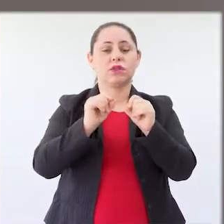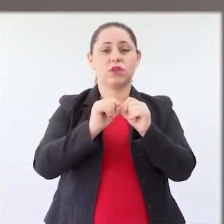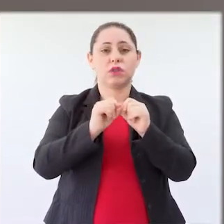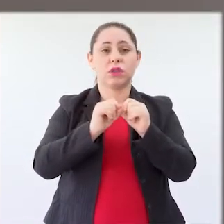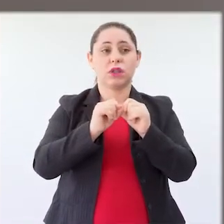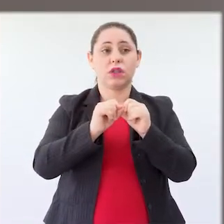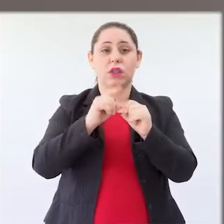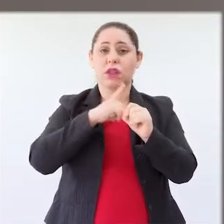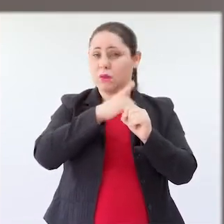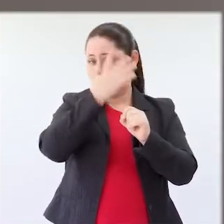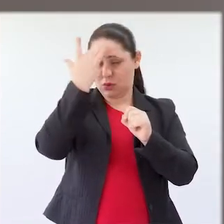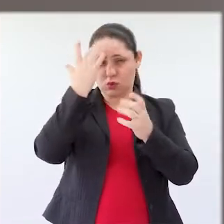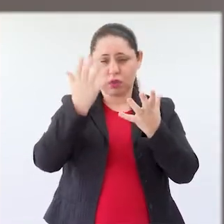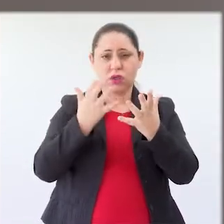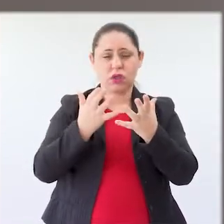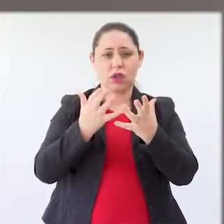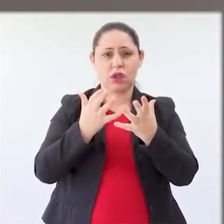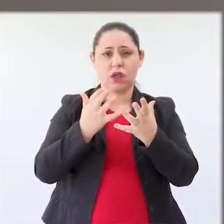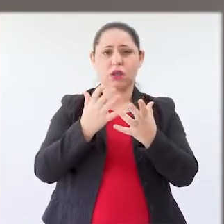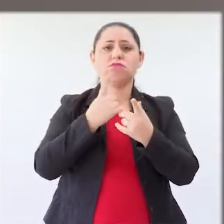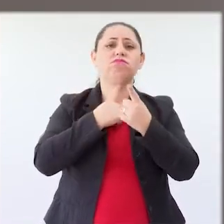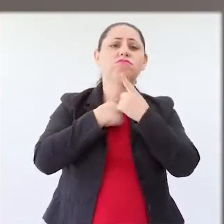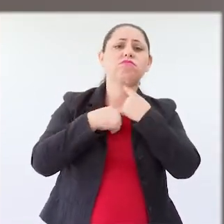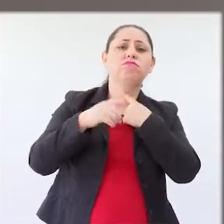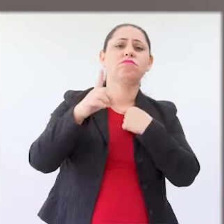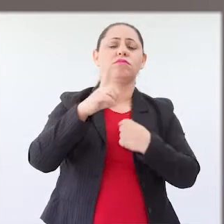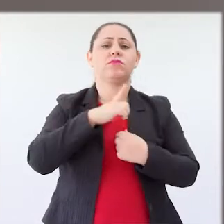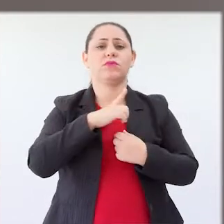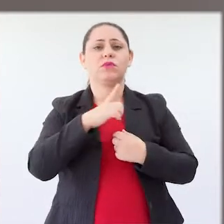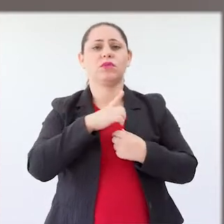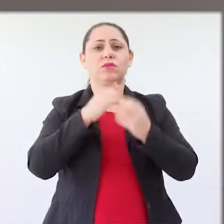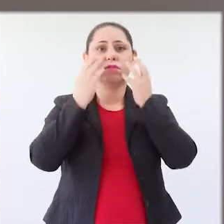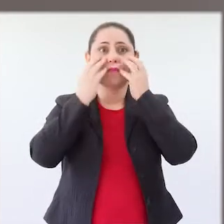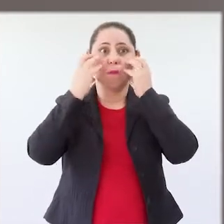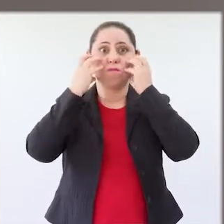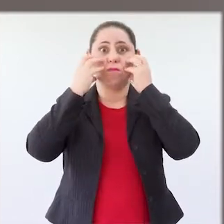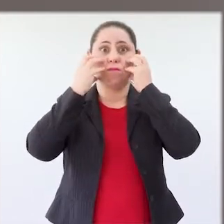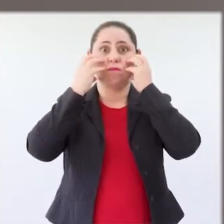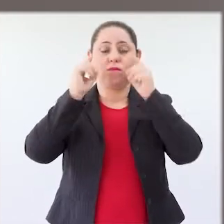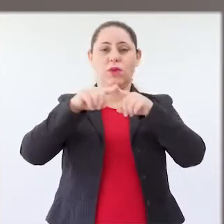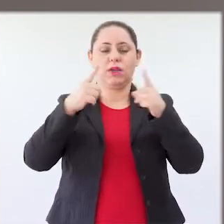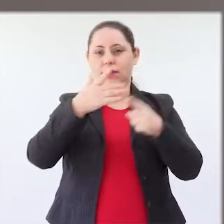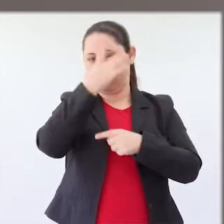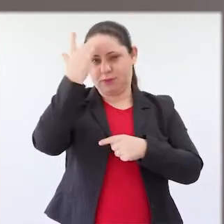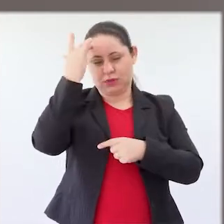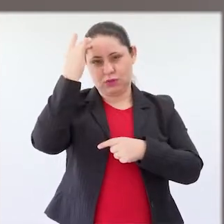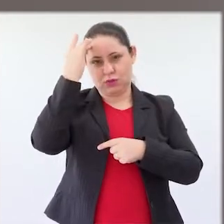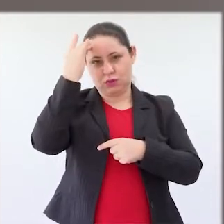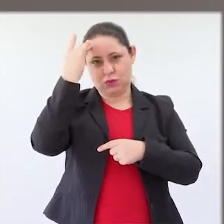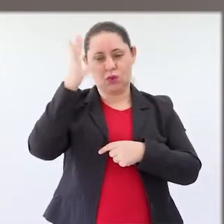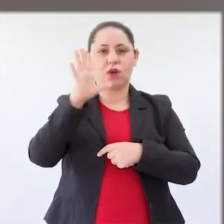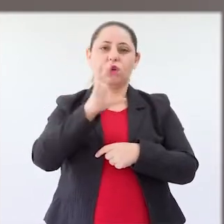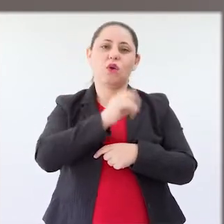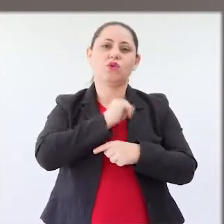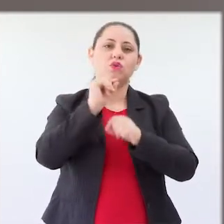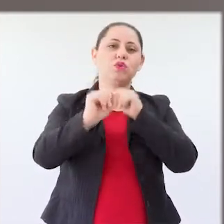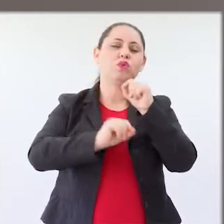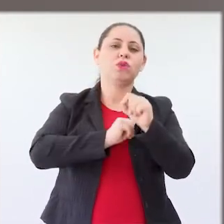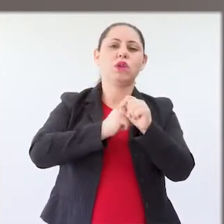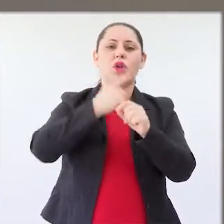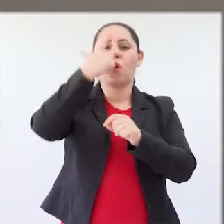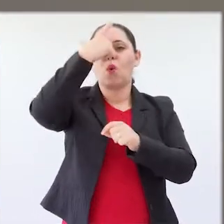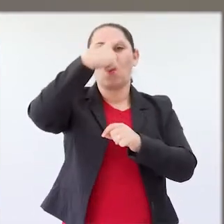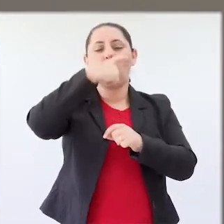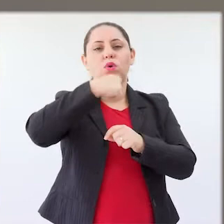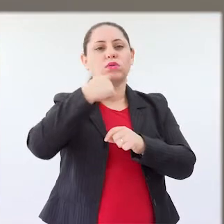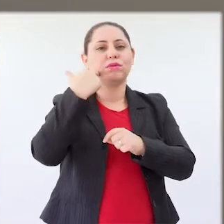total, porque tem alguns pacientes que querem isso, tem esse desejo de paralisação. Mas a maioria dos meus pacientes gostam daquela questão da